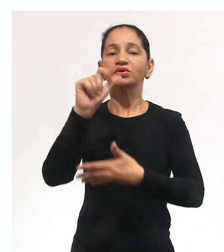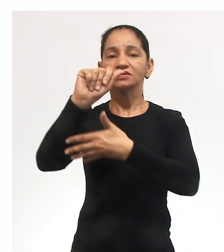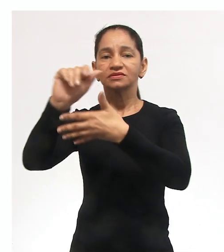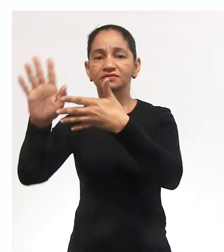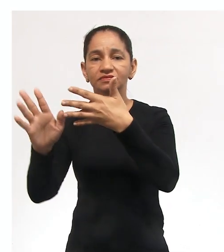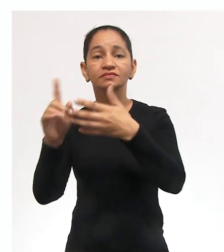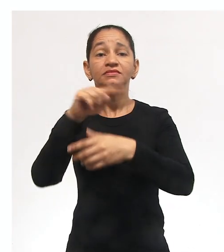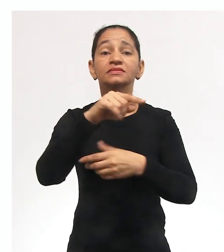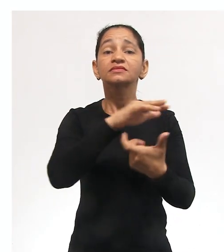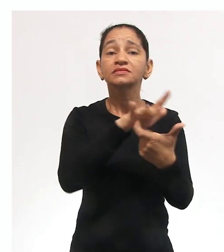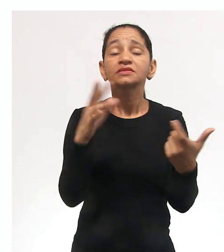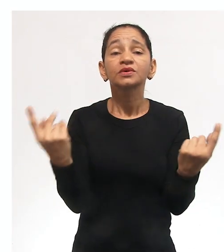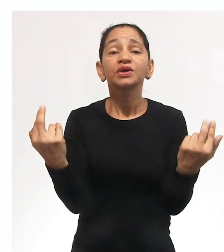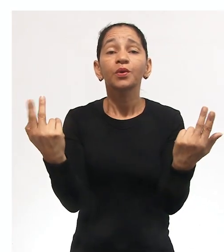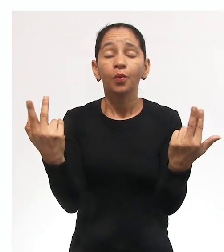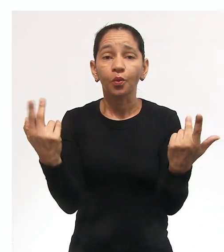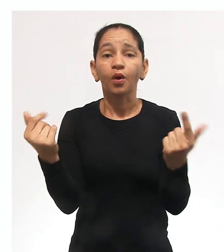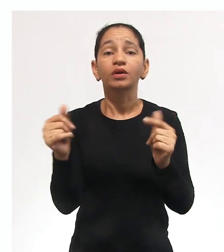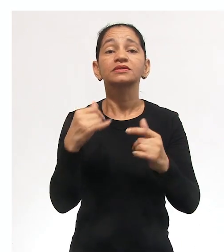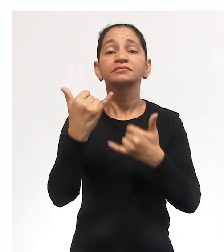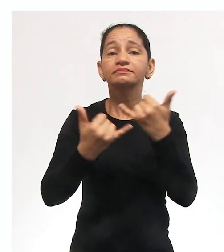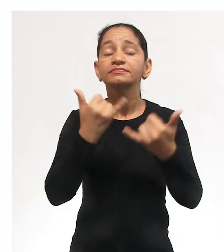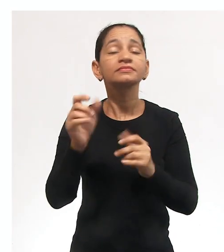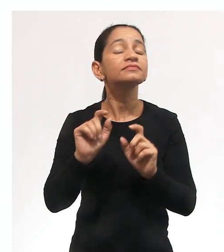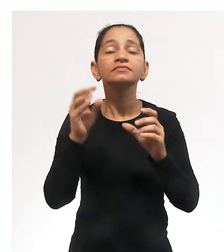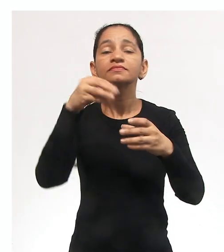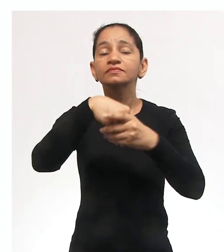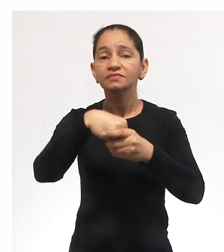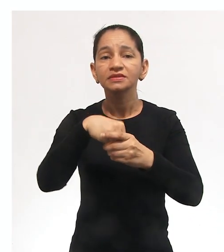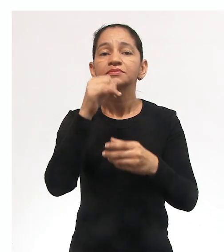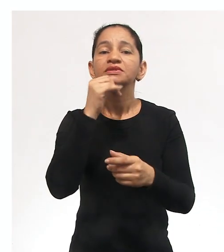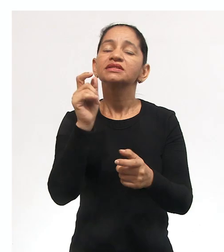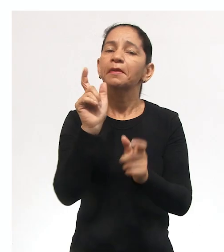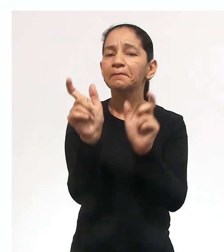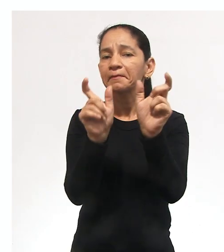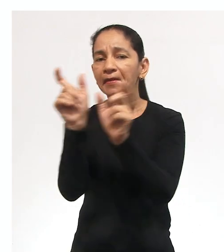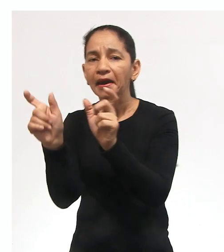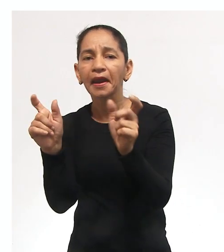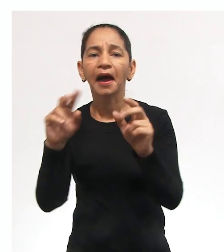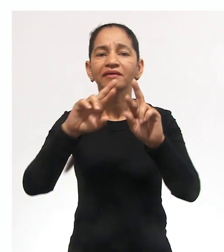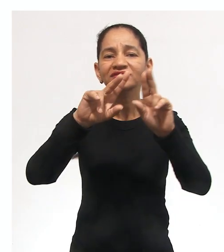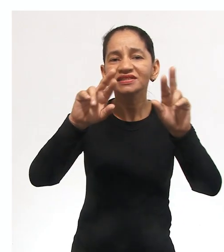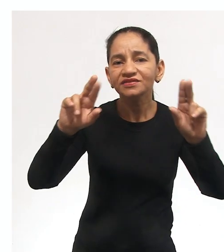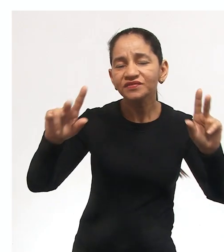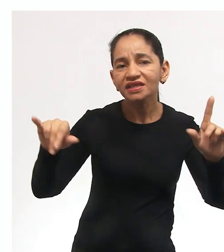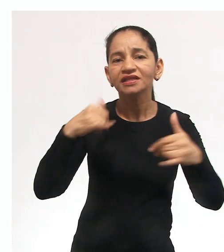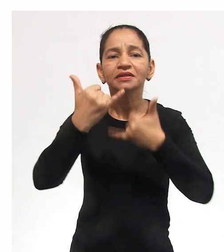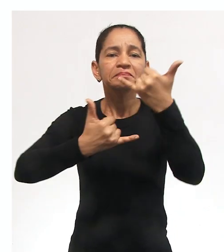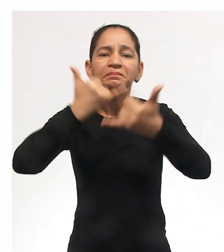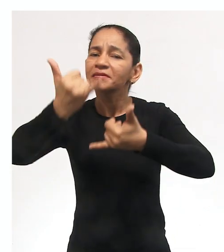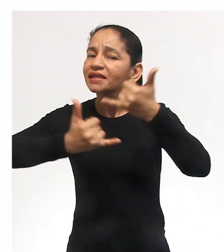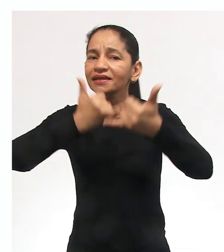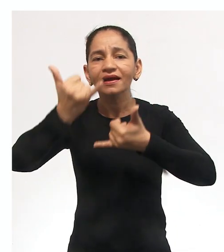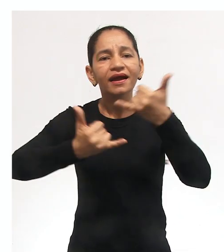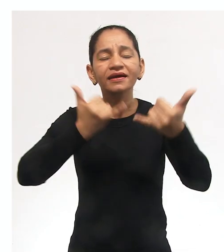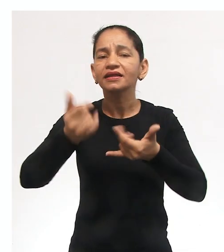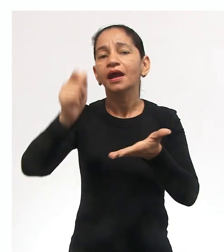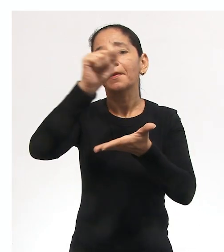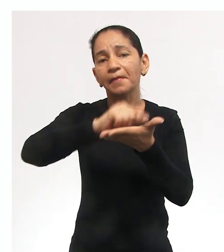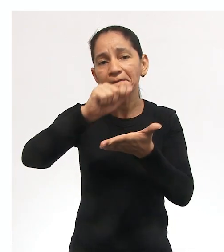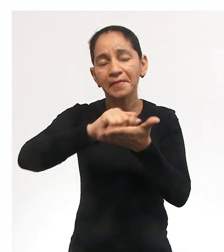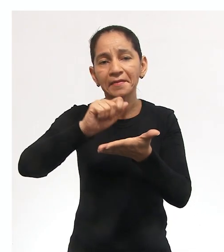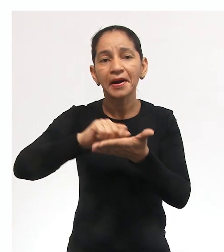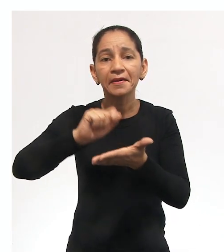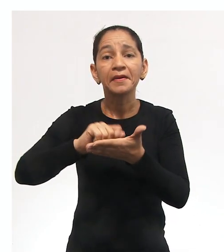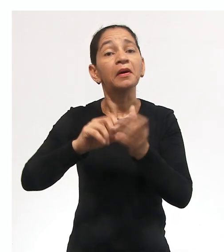a alfabetização e o letramento. Atividades lúdicas, jogos de palavras, leitura de livros